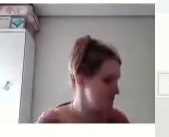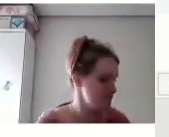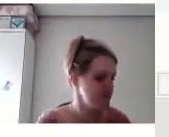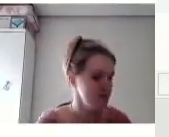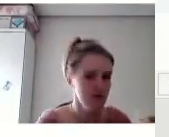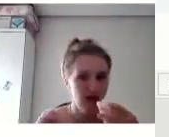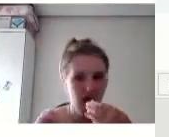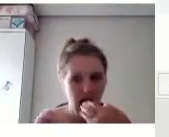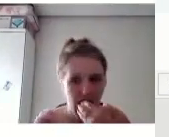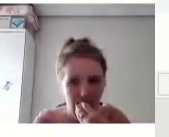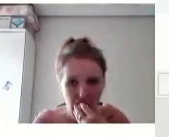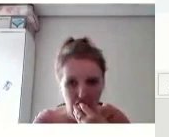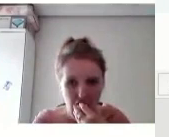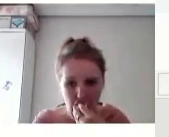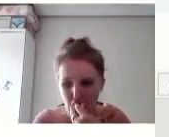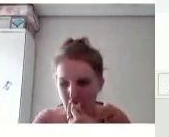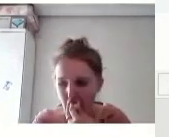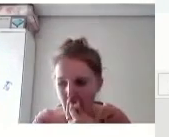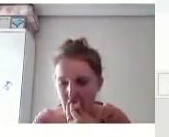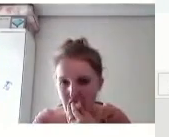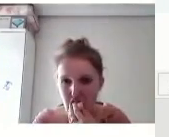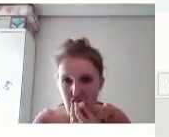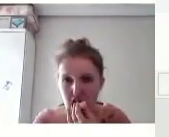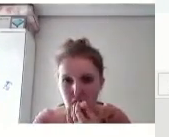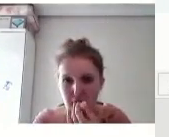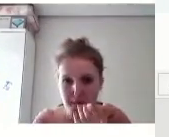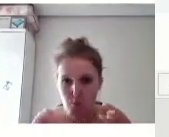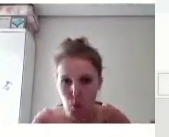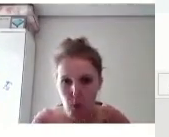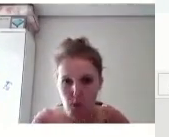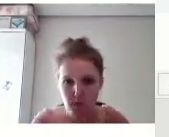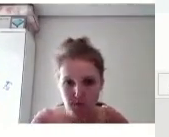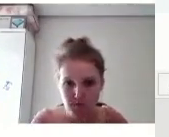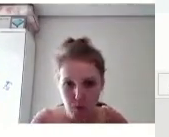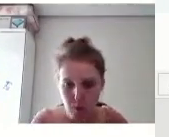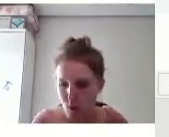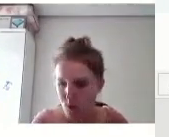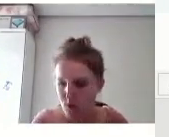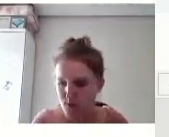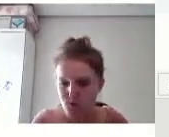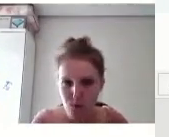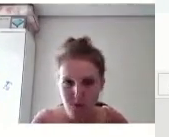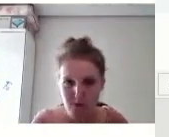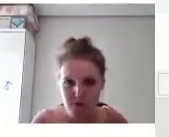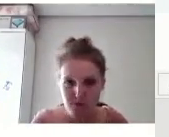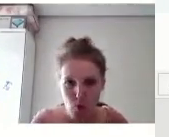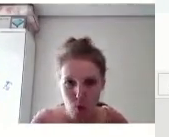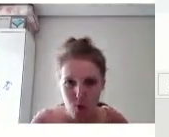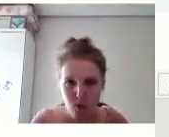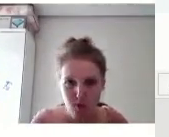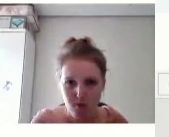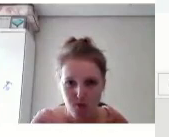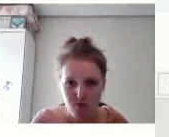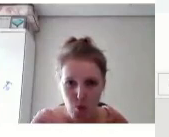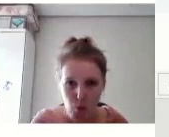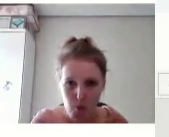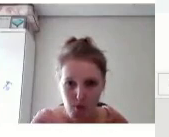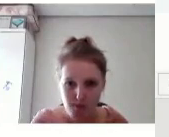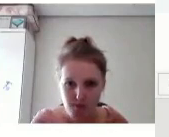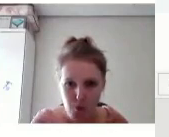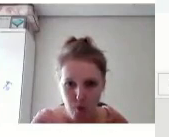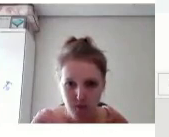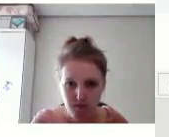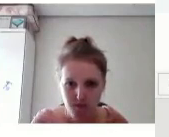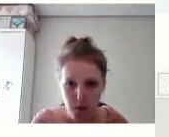né? Aqui. Então a gente já pode descrever explicitamente o campo canonicamente conjugado em